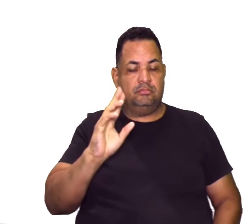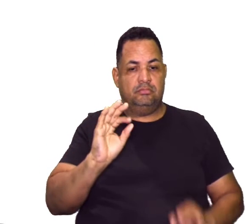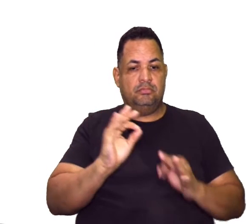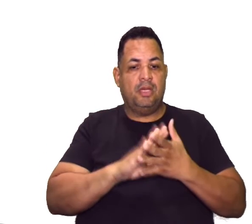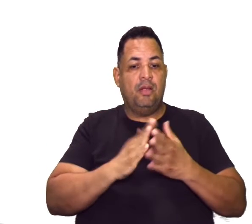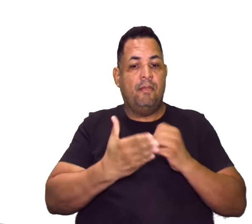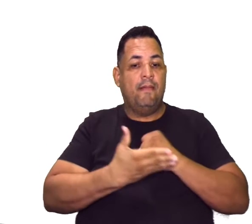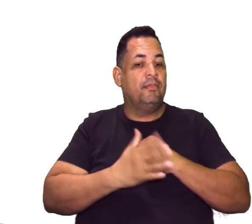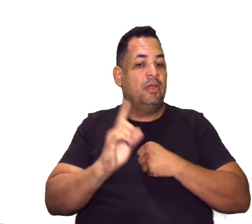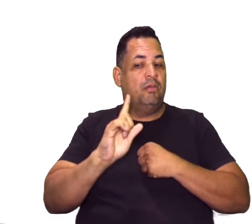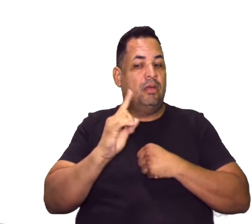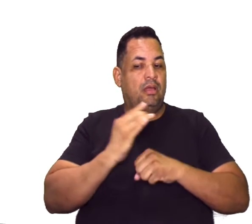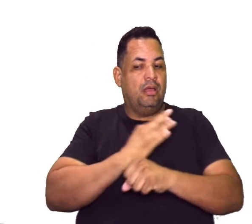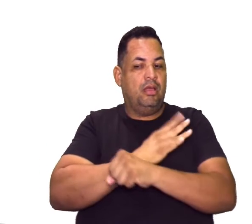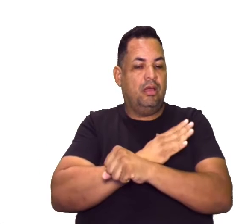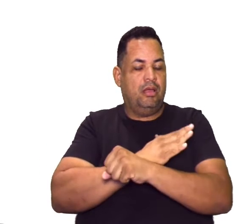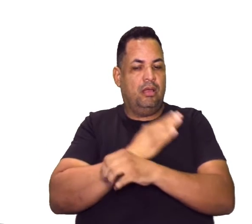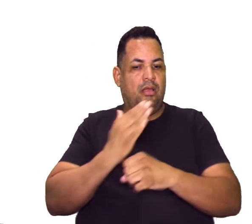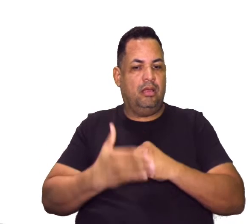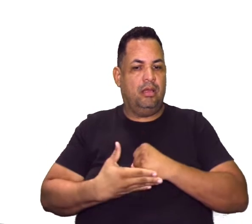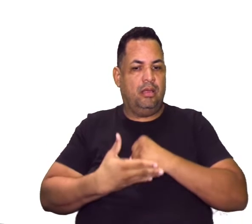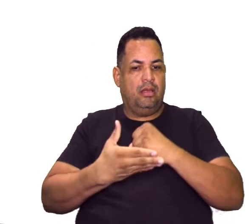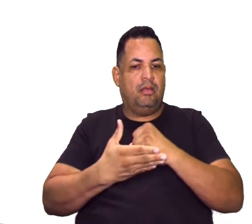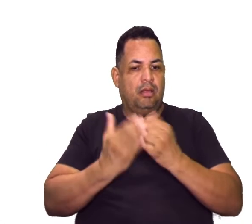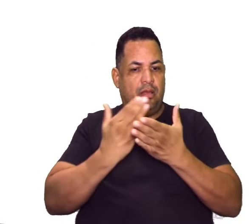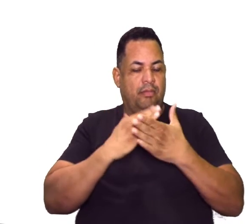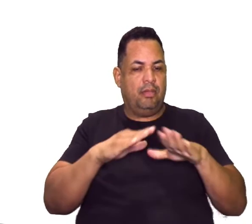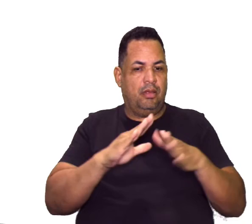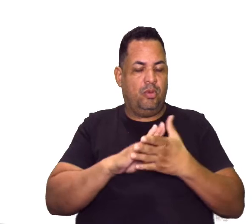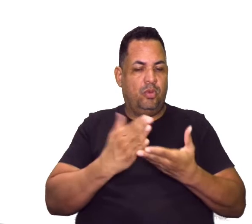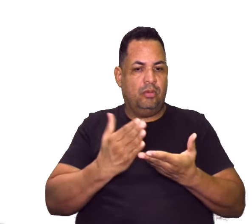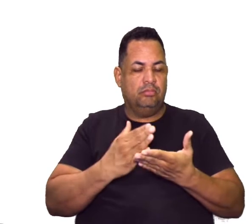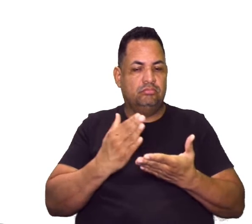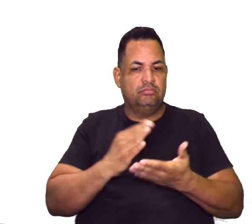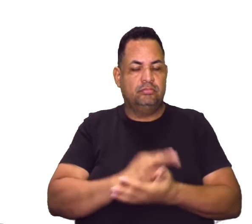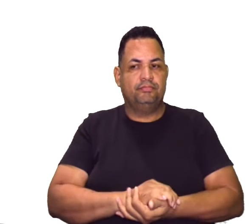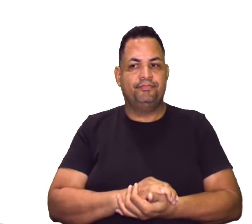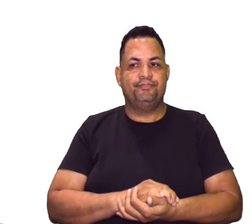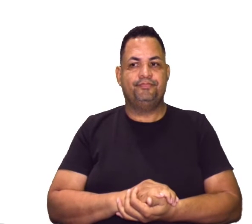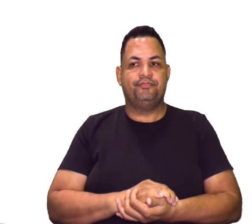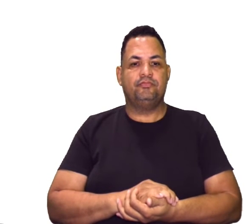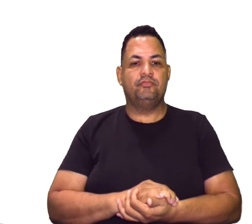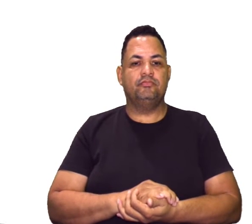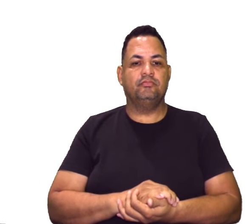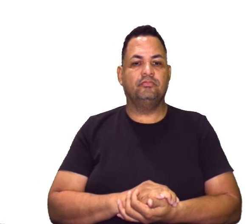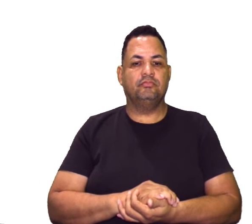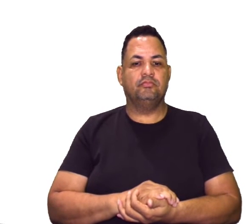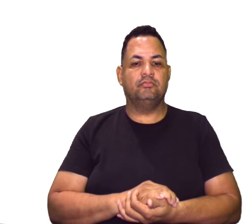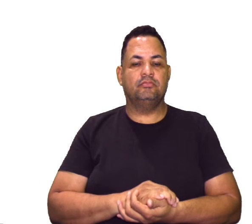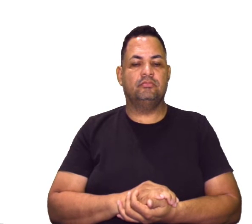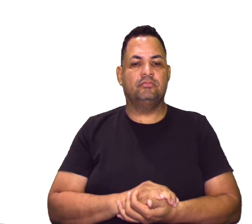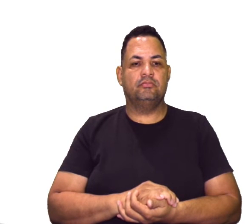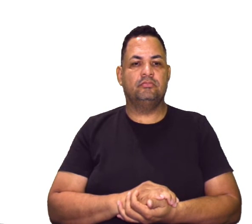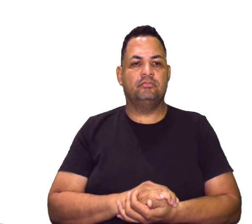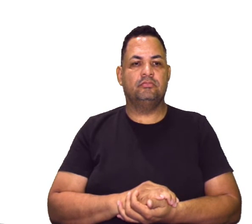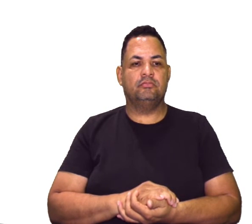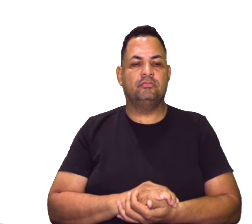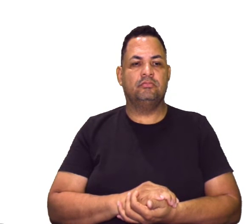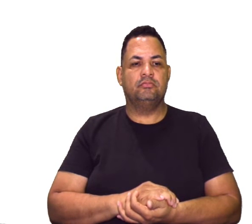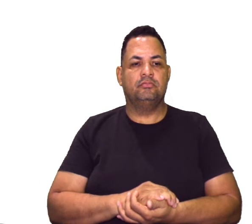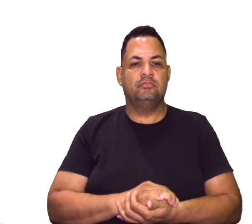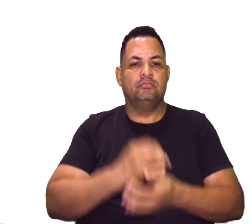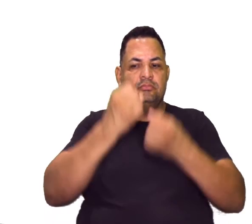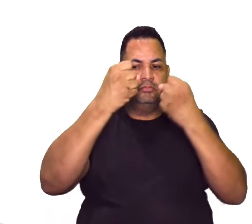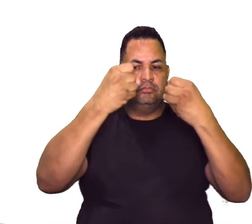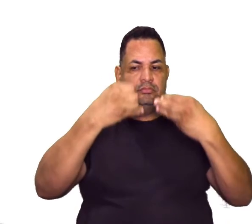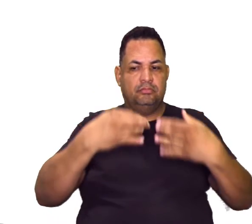é uma base. Então, ela vai neutralizar o efeito do ácido, é claro, né? Aqui no comentário, nós vimos